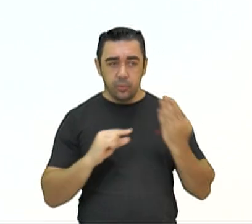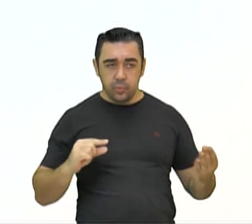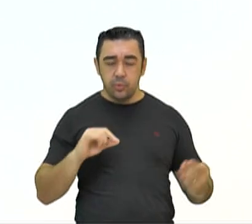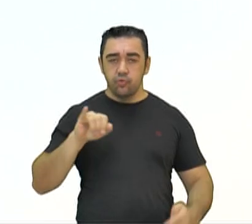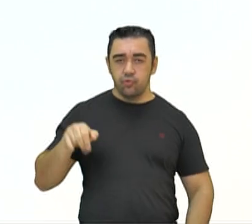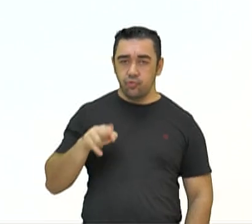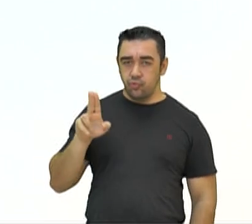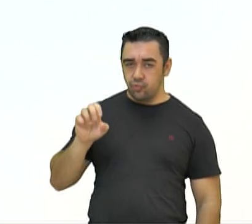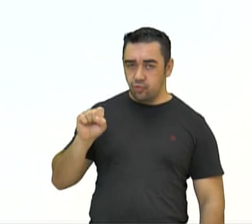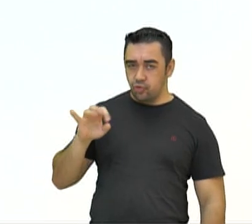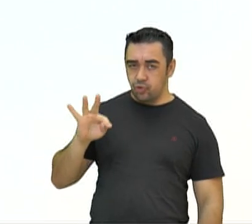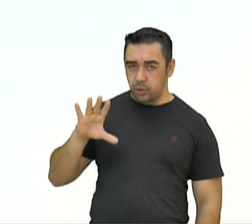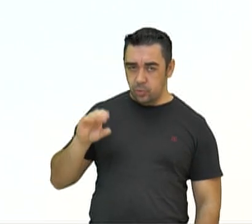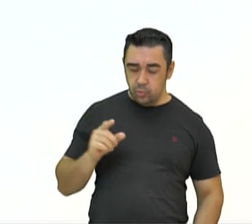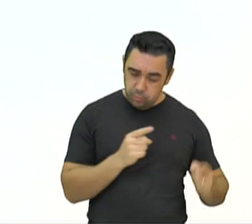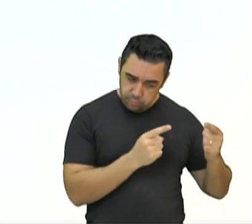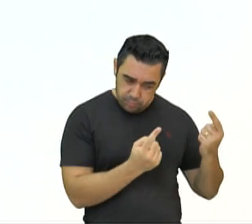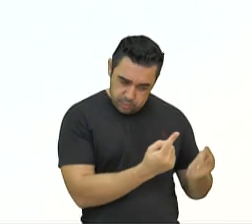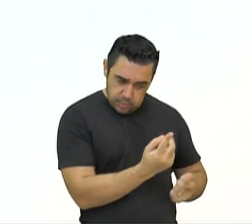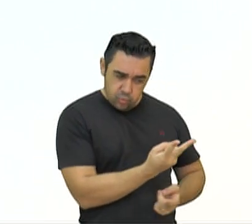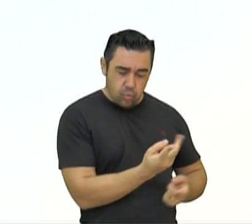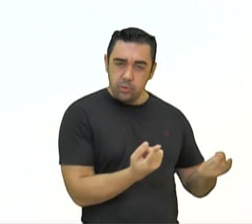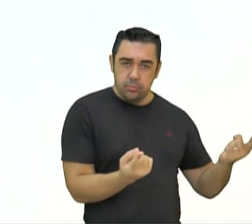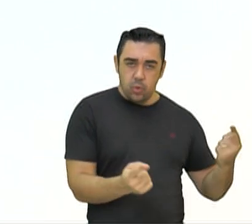Justino, onde os dois têm uma oposição